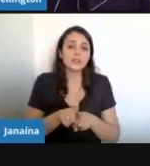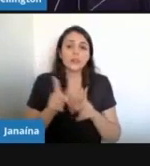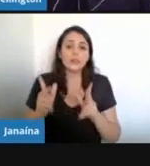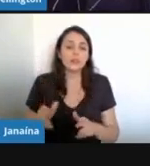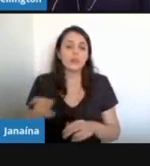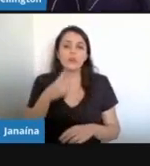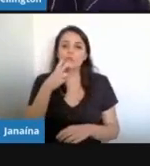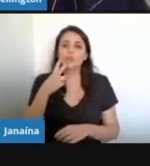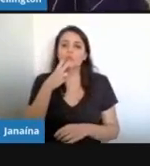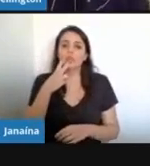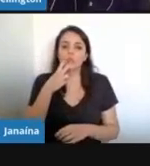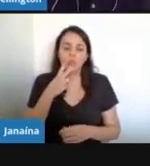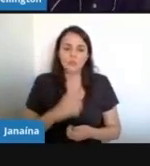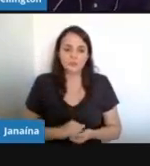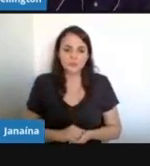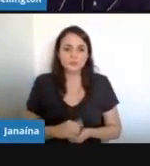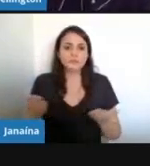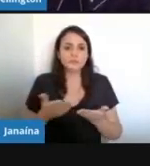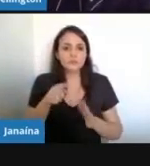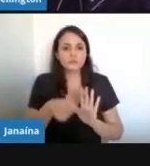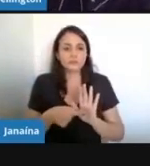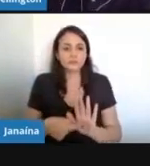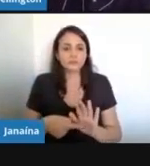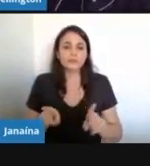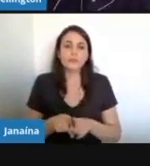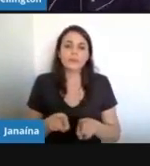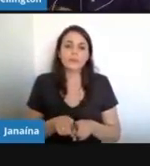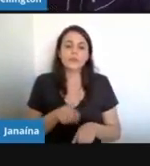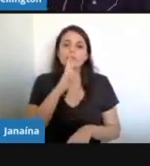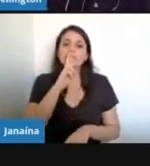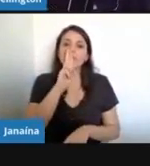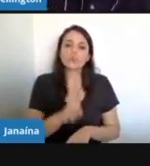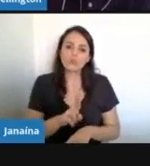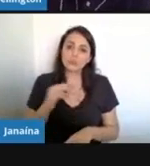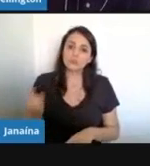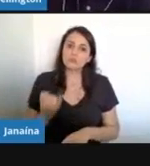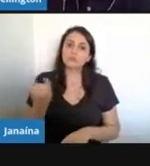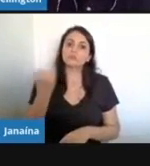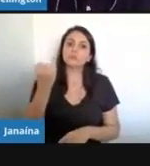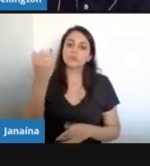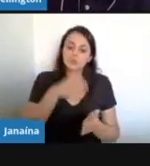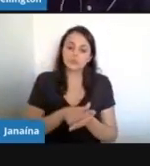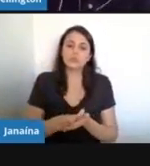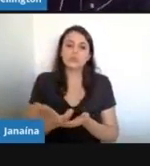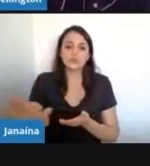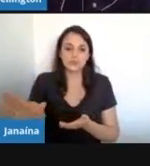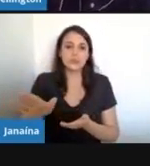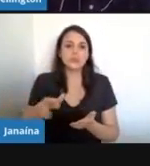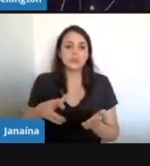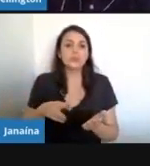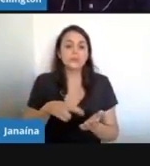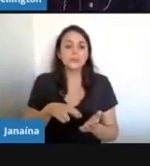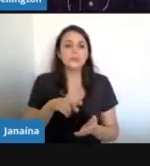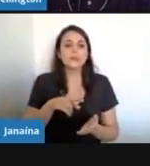tabaco. Aqui nós temos resultados importantes, né, publicados no boletim